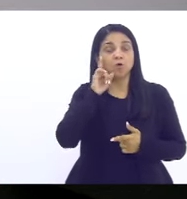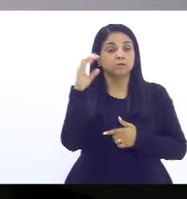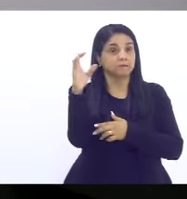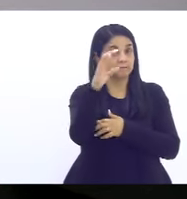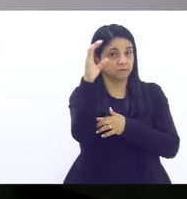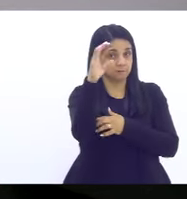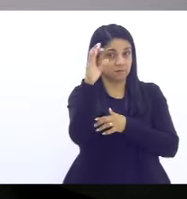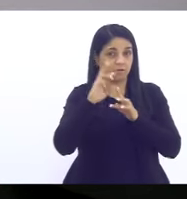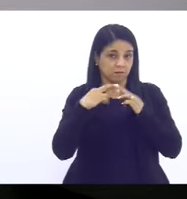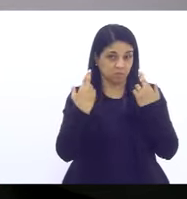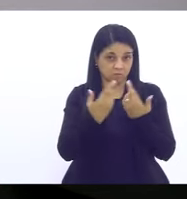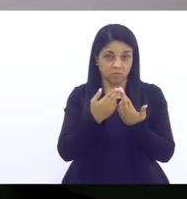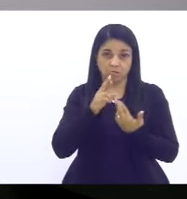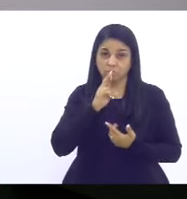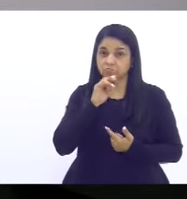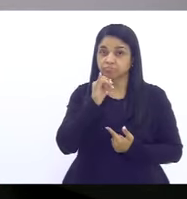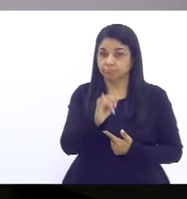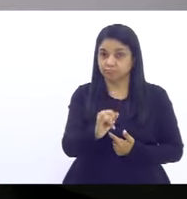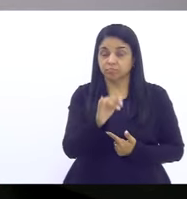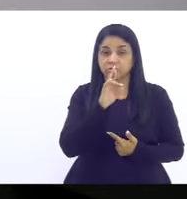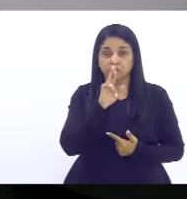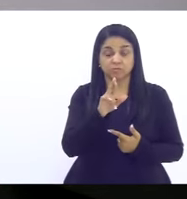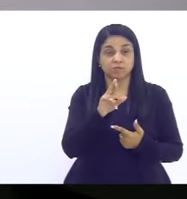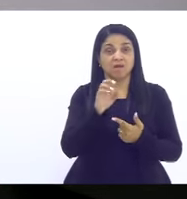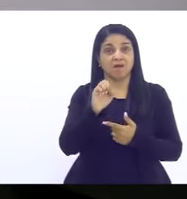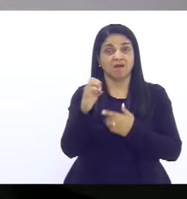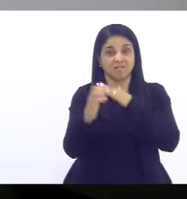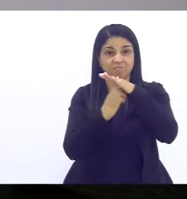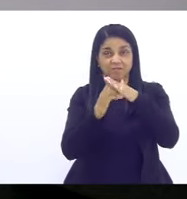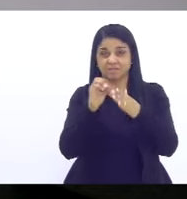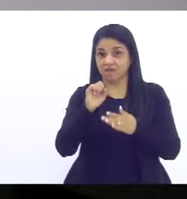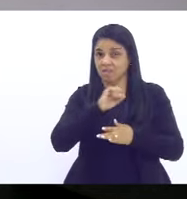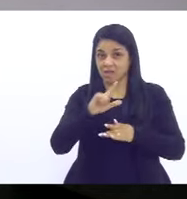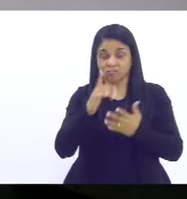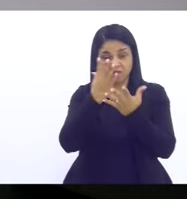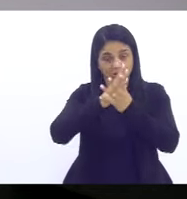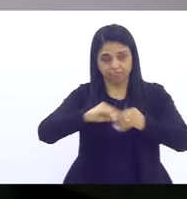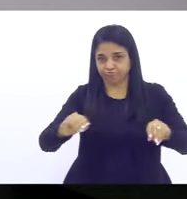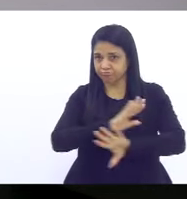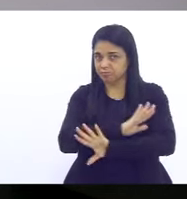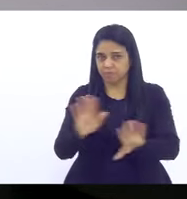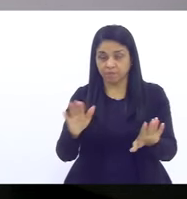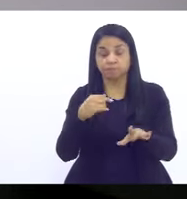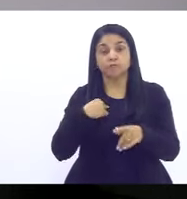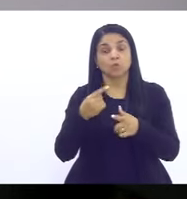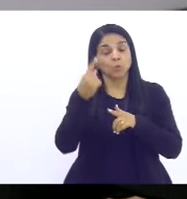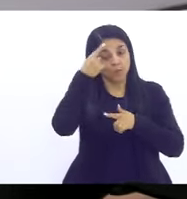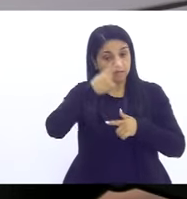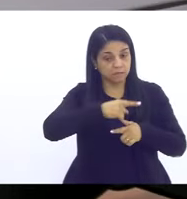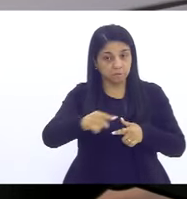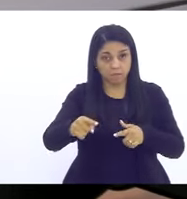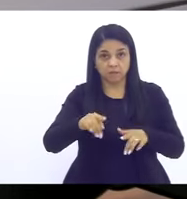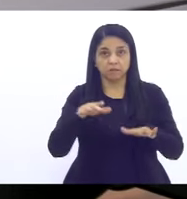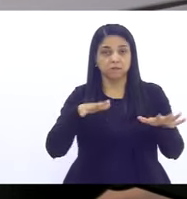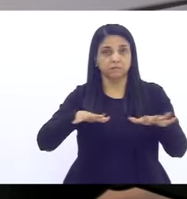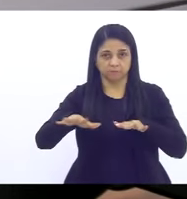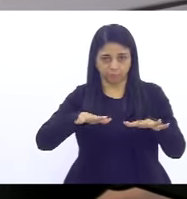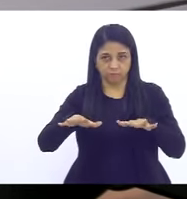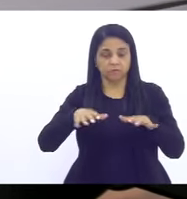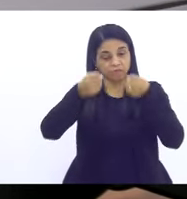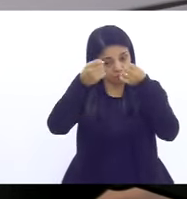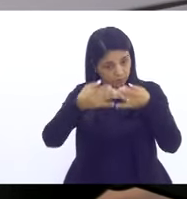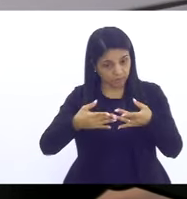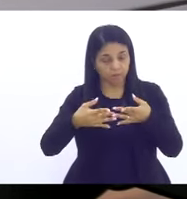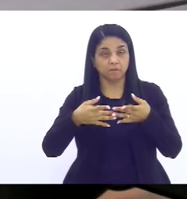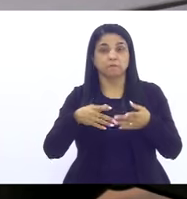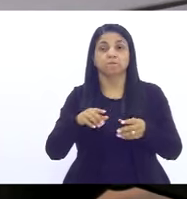eu vou repetir hoje aqui, que a Enel tem que acabar. E eu vou explicar por que eu acho isso hoje, depois de uma semana, desse movimento aqui. A